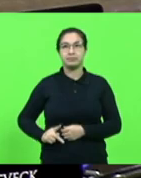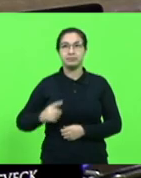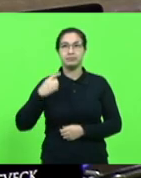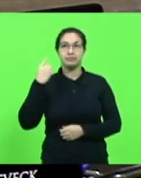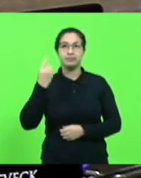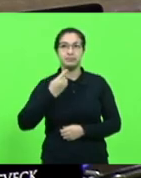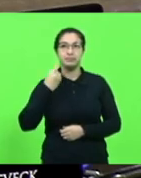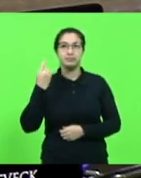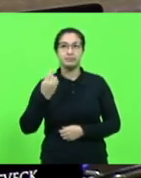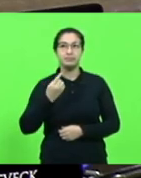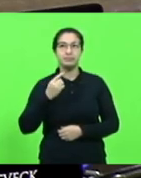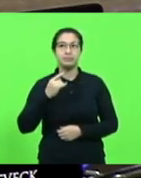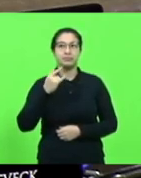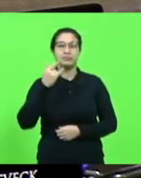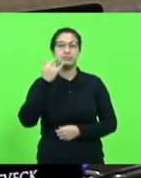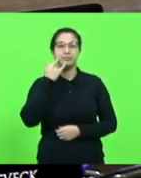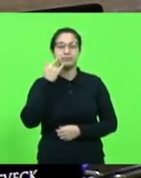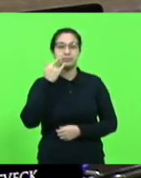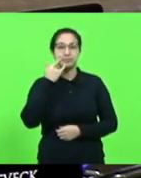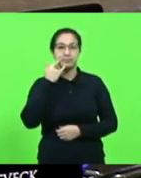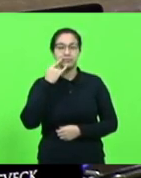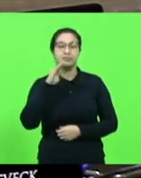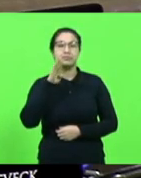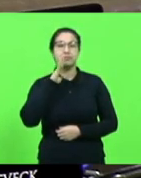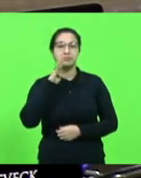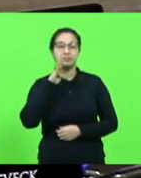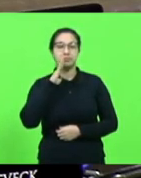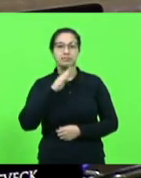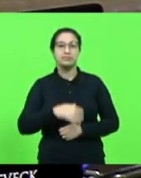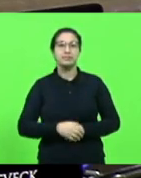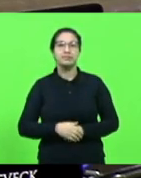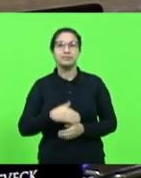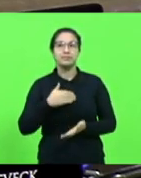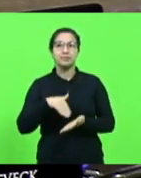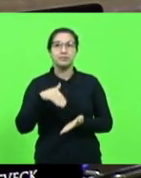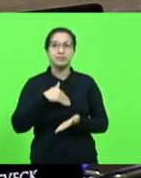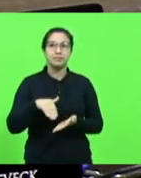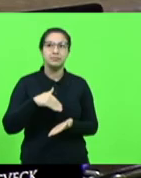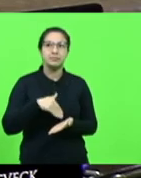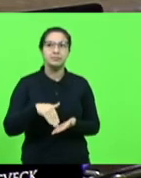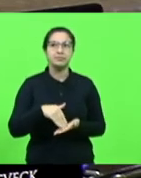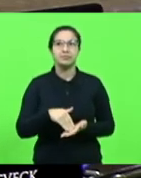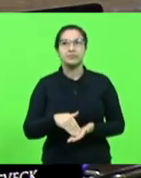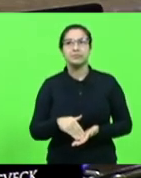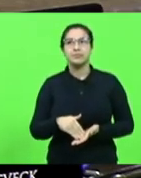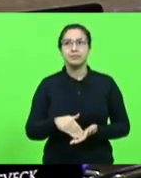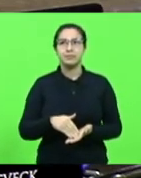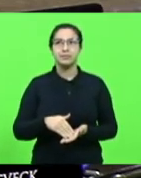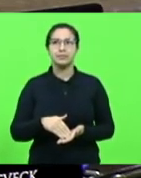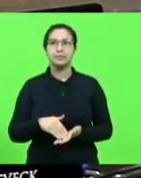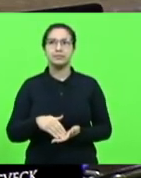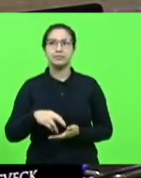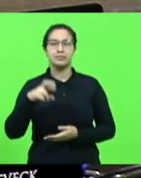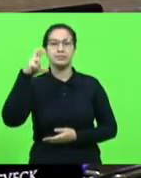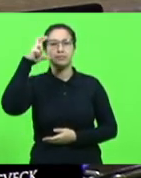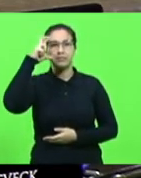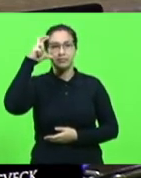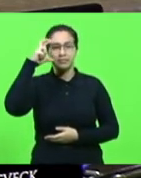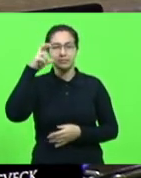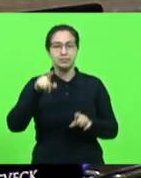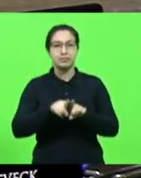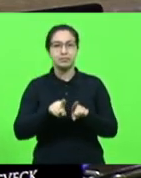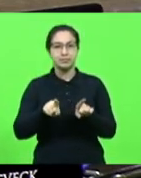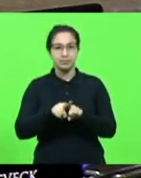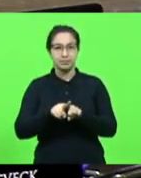deputados Mauro de Nadal, Nilson Berlanda. Secretarias, Ricardo Alba, Rodrigo Minotto e Ismael dos